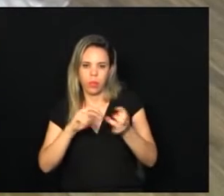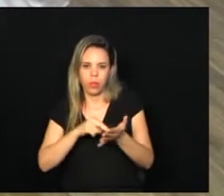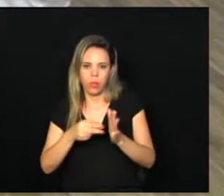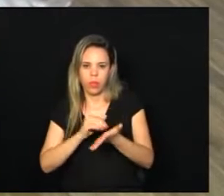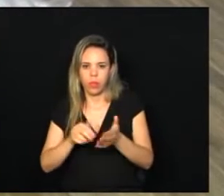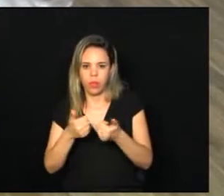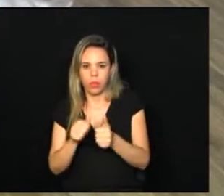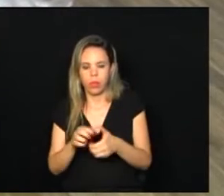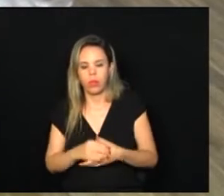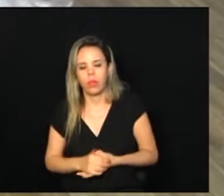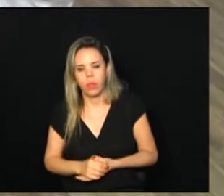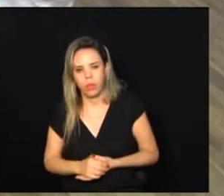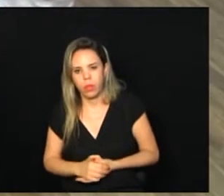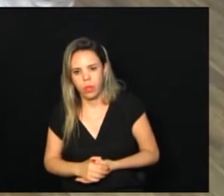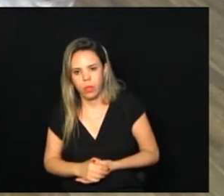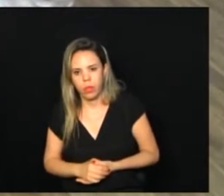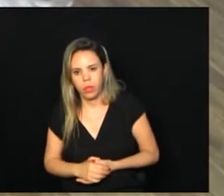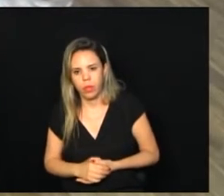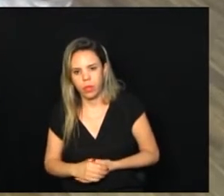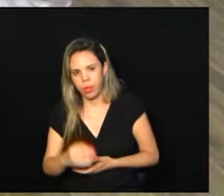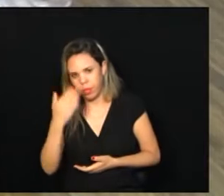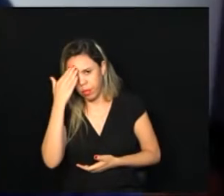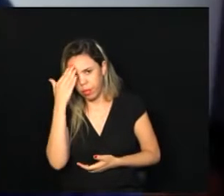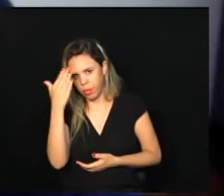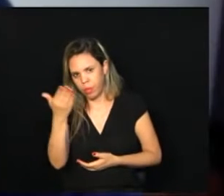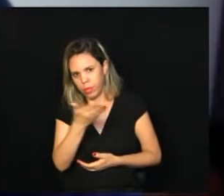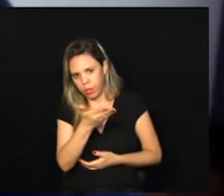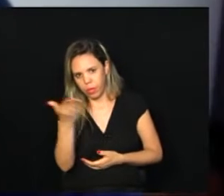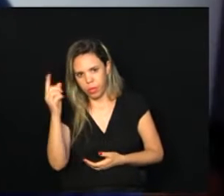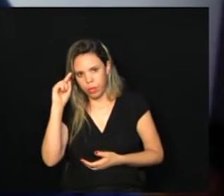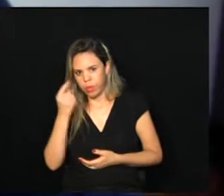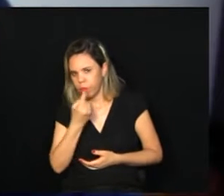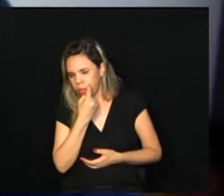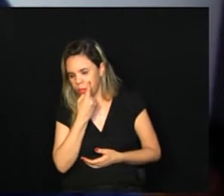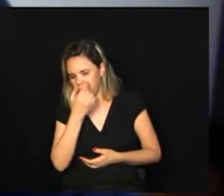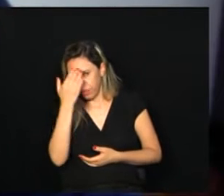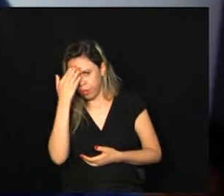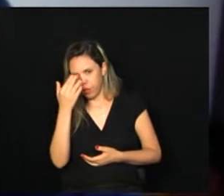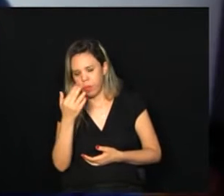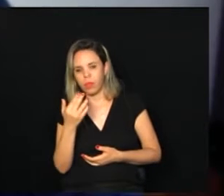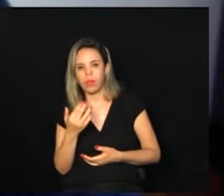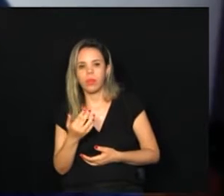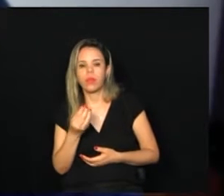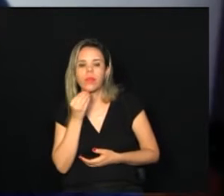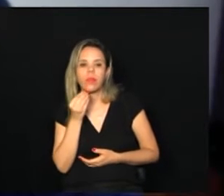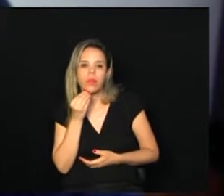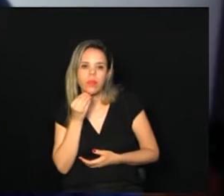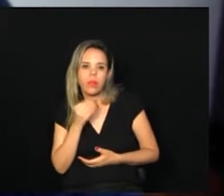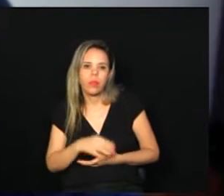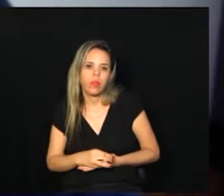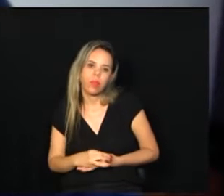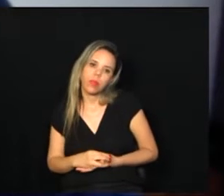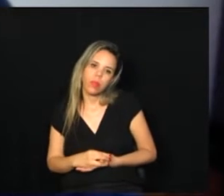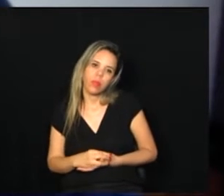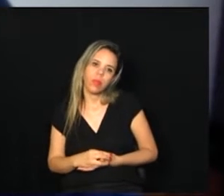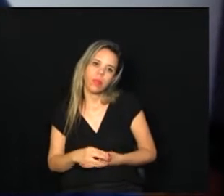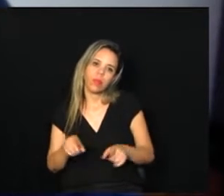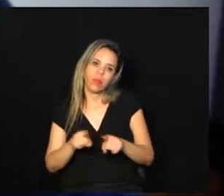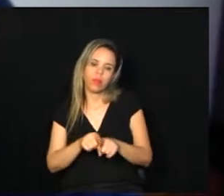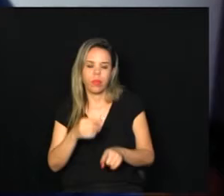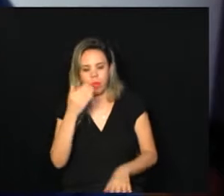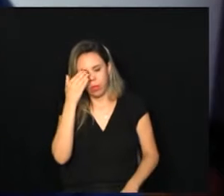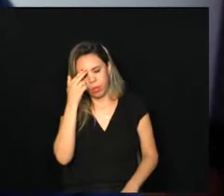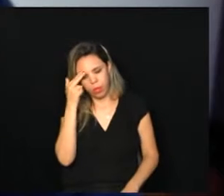Secretaria de Transportes. Eu agradeço a você, Mirna, agradeço mesmo essa oportunidade. Muito obrigado também,